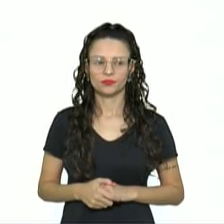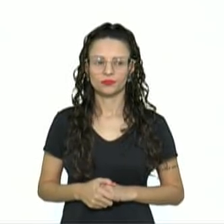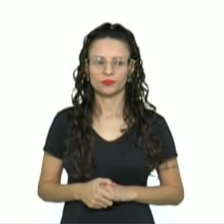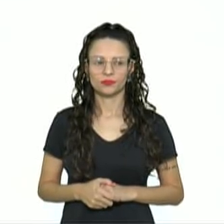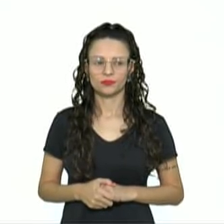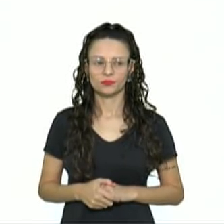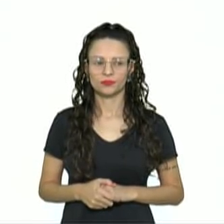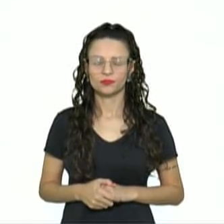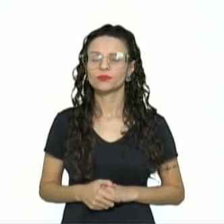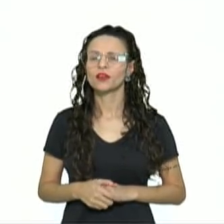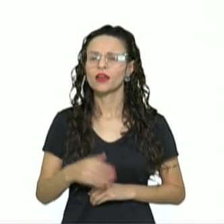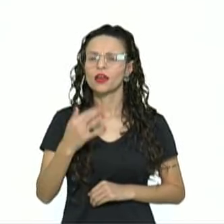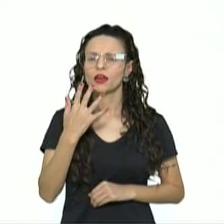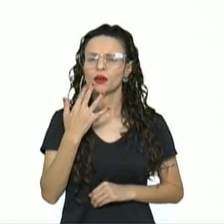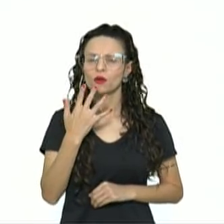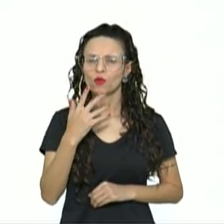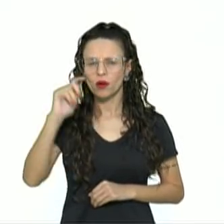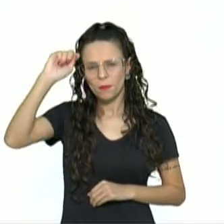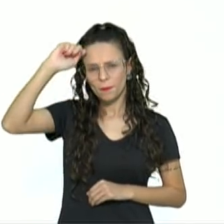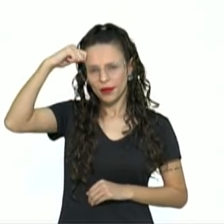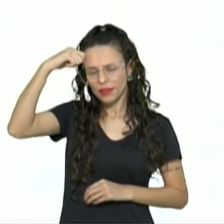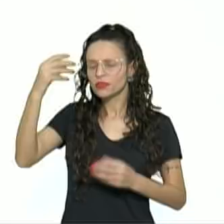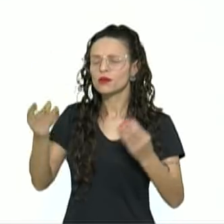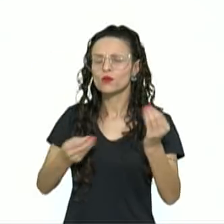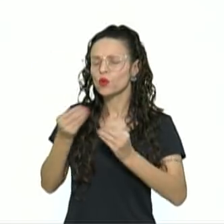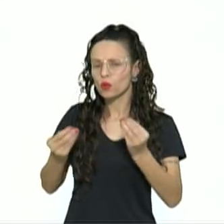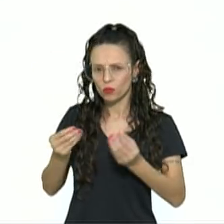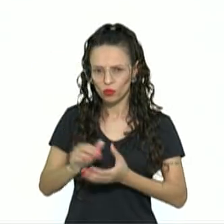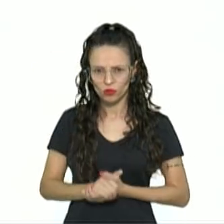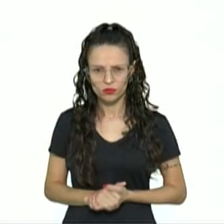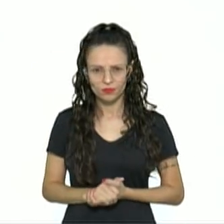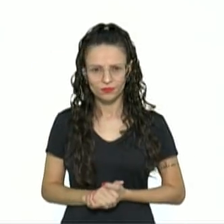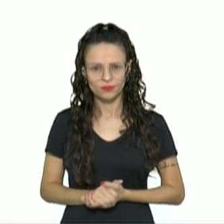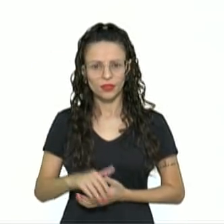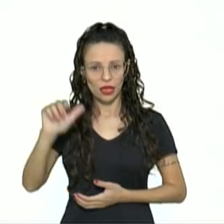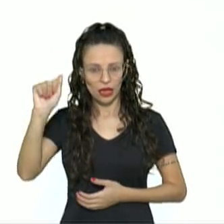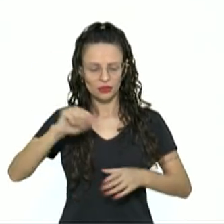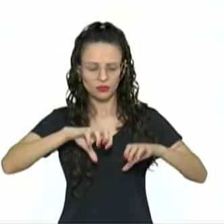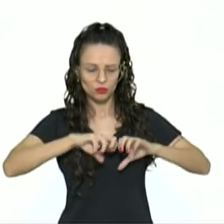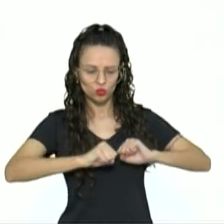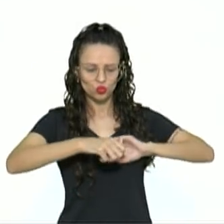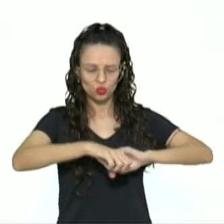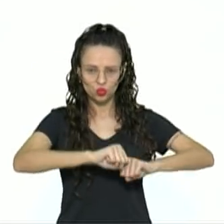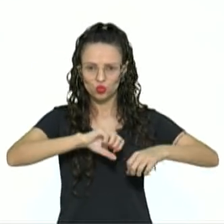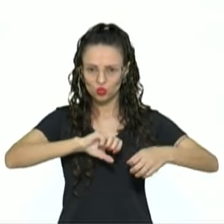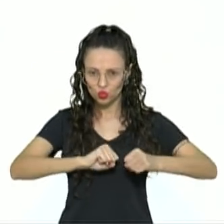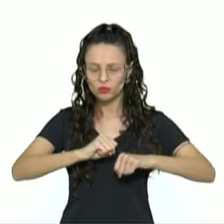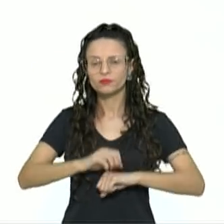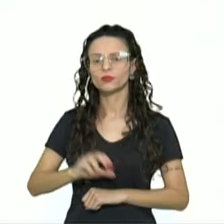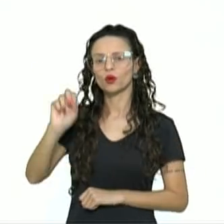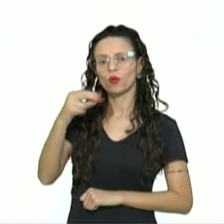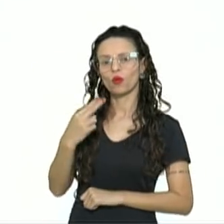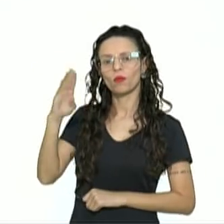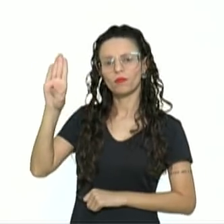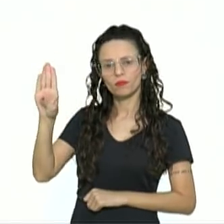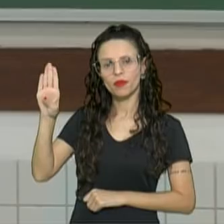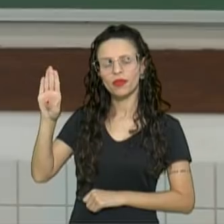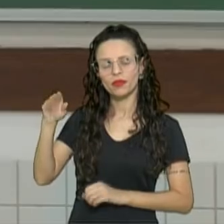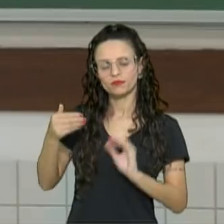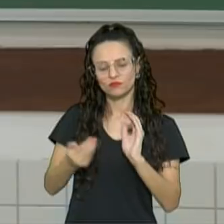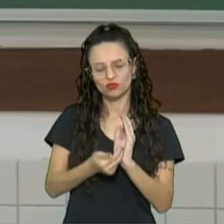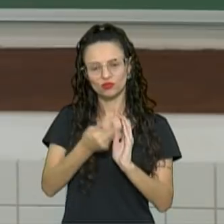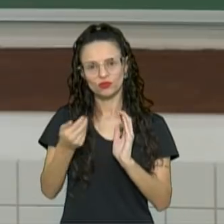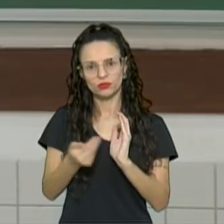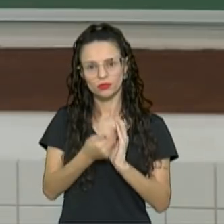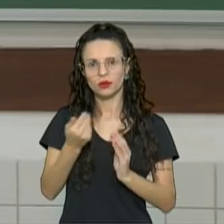E a cor preta, né? Da onde os povos indígenas extraem? E aí? Letra A, tabatinga ou letra B, do